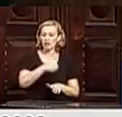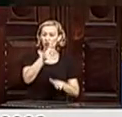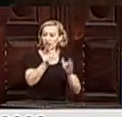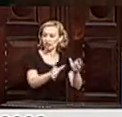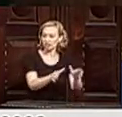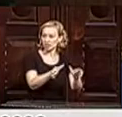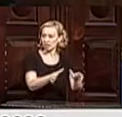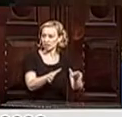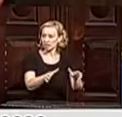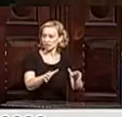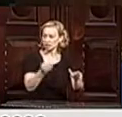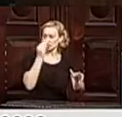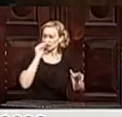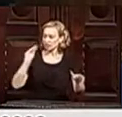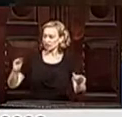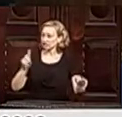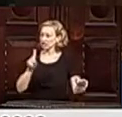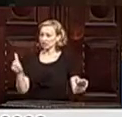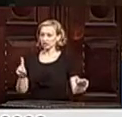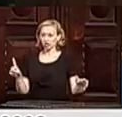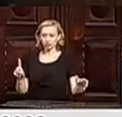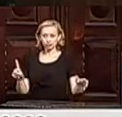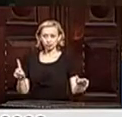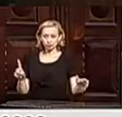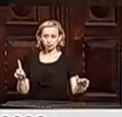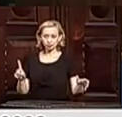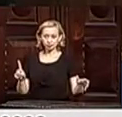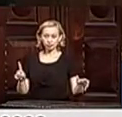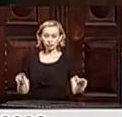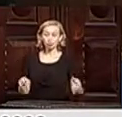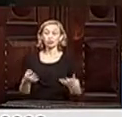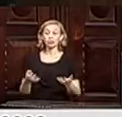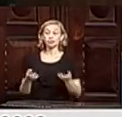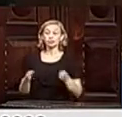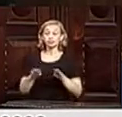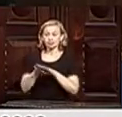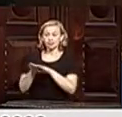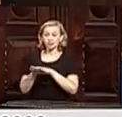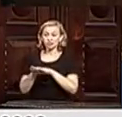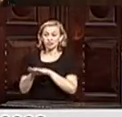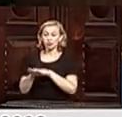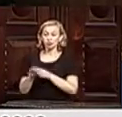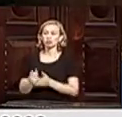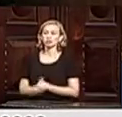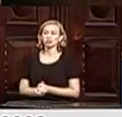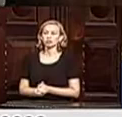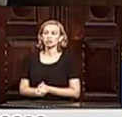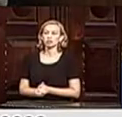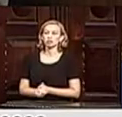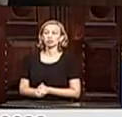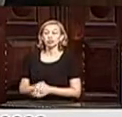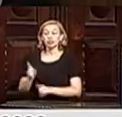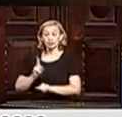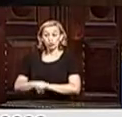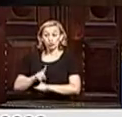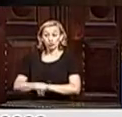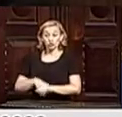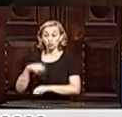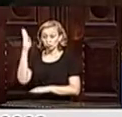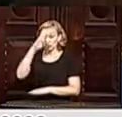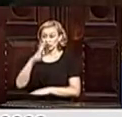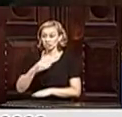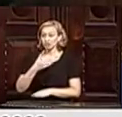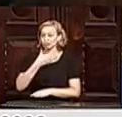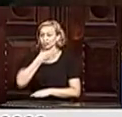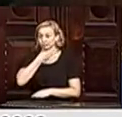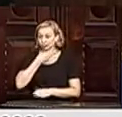povo explore e nenhum povo seja explorado. Nesse sentido, é óbvio que o Brasil, nesse momento, vive um momento crítico